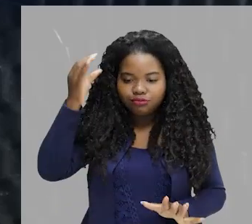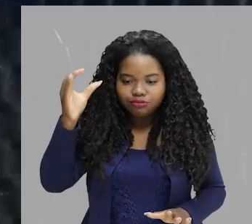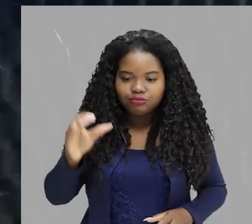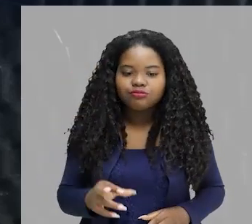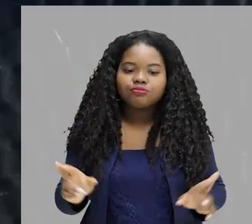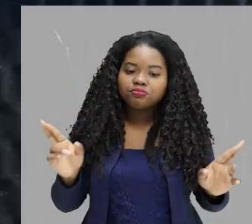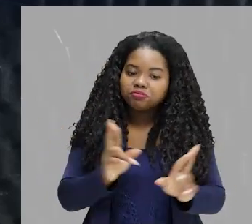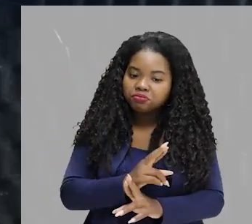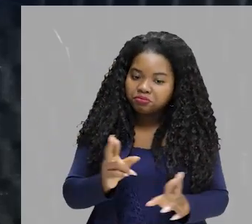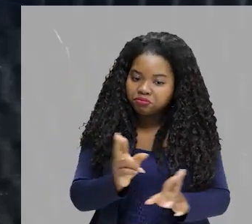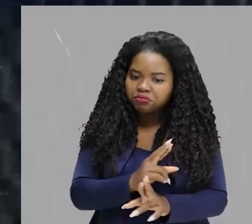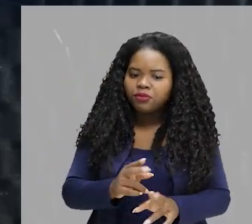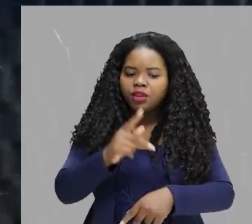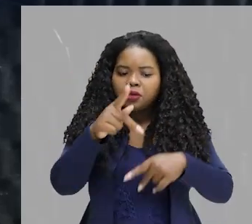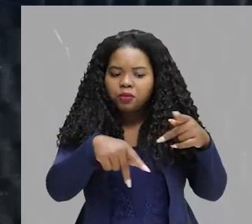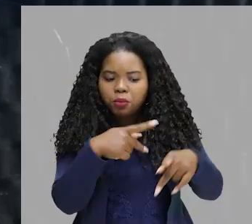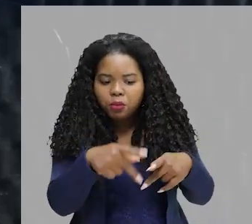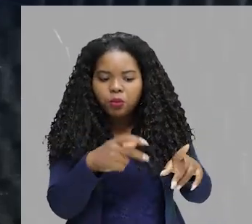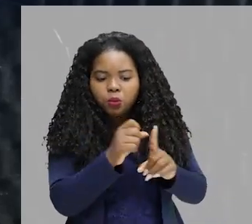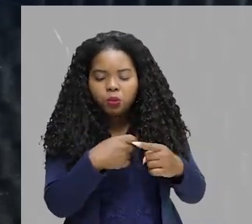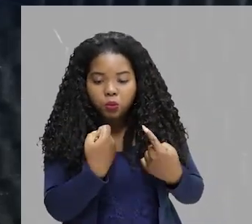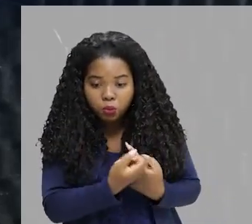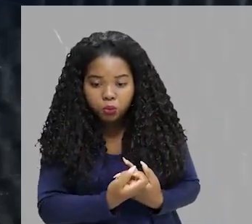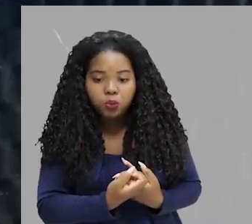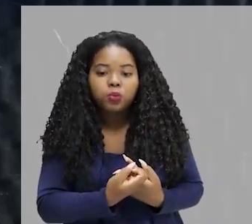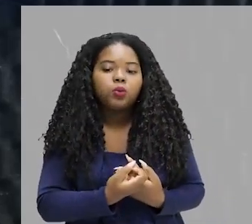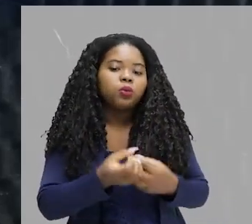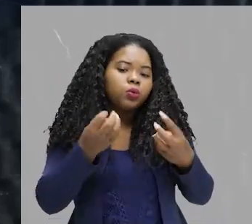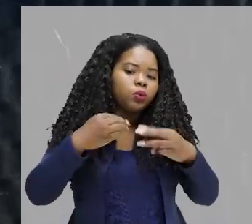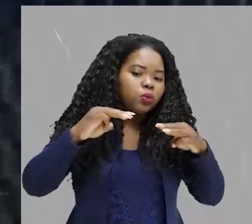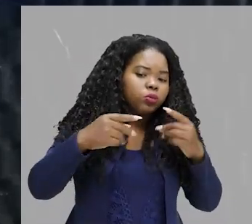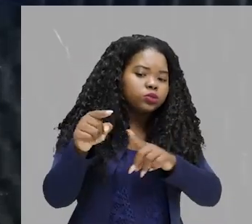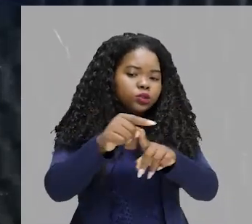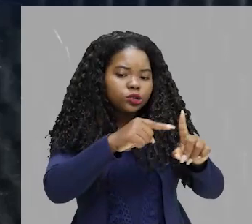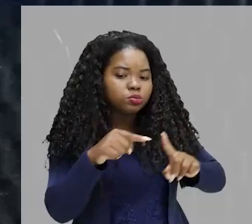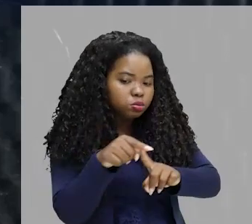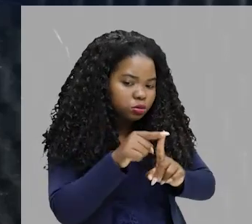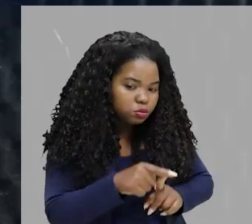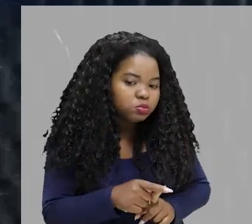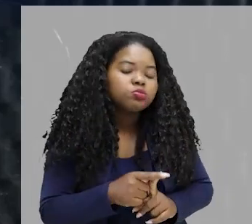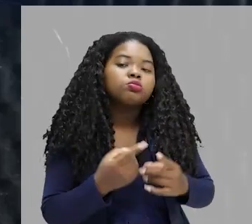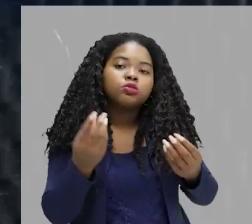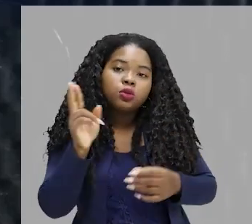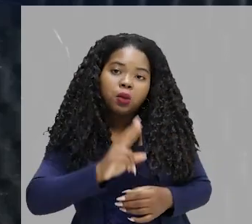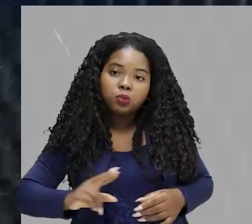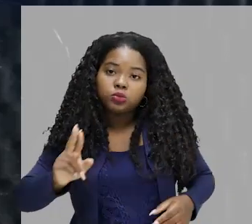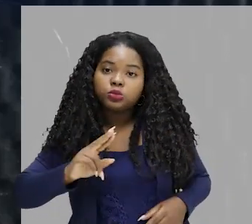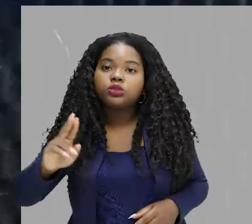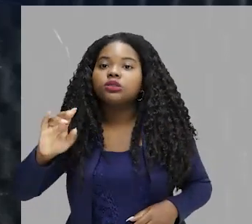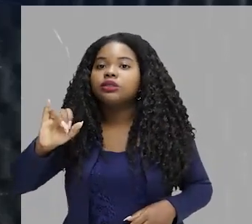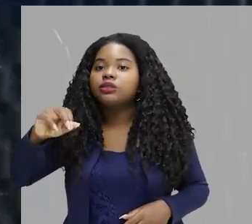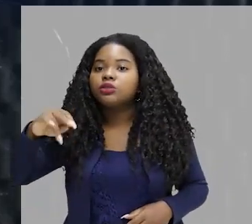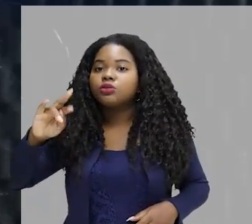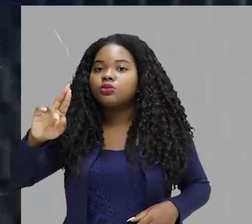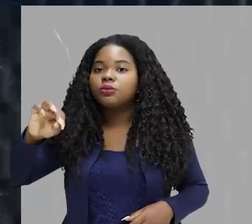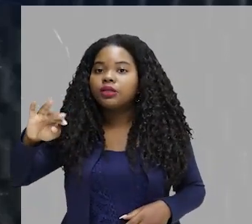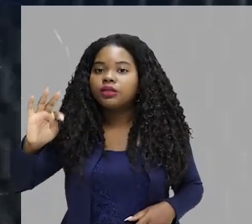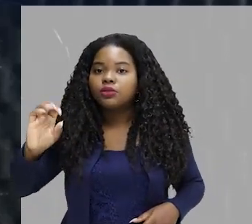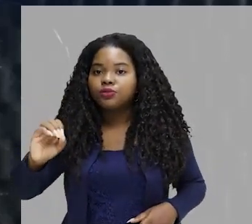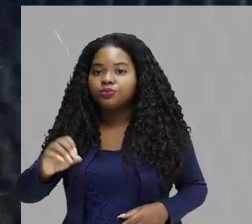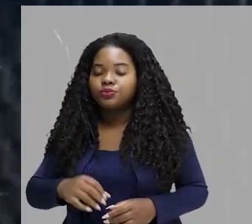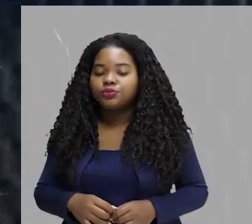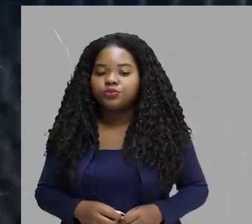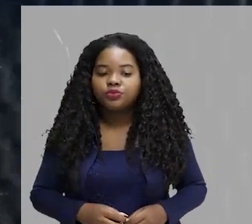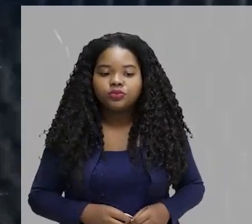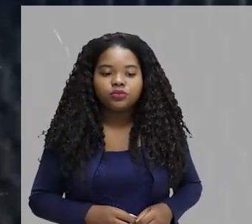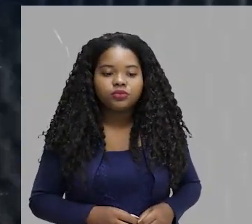relação daquele povo, daquela sociedade com o tipo de música, com os instrumentos que aquelas pessoas utilizam para tocarem as suas